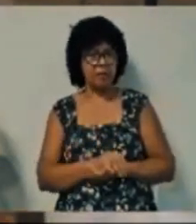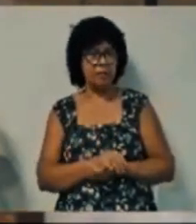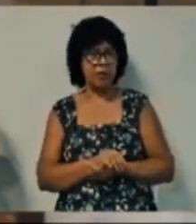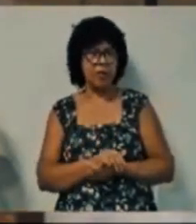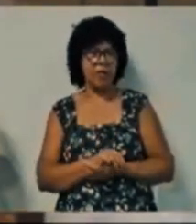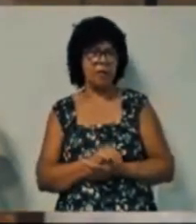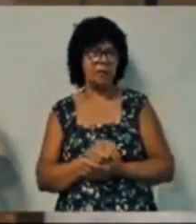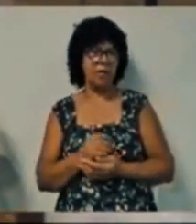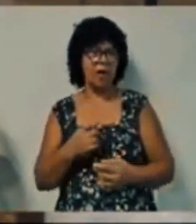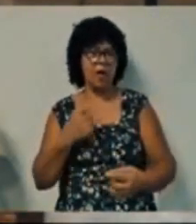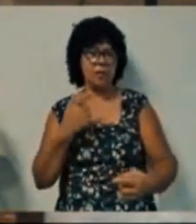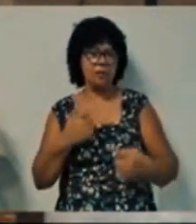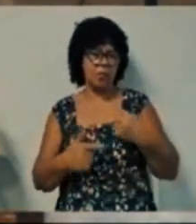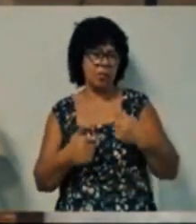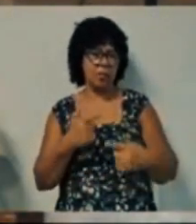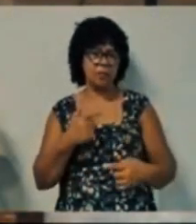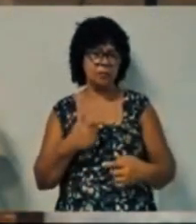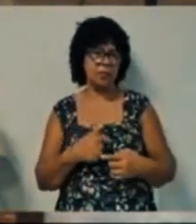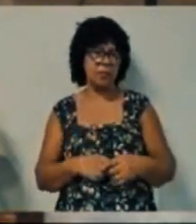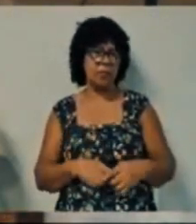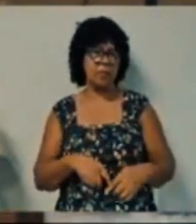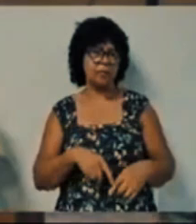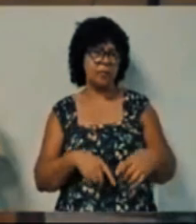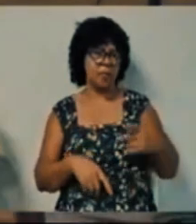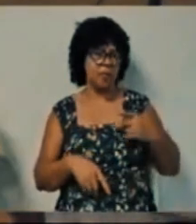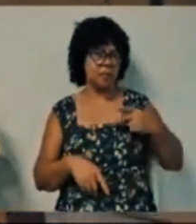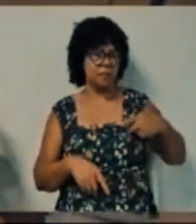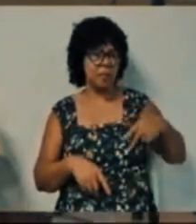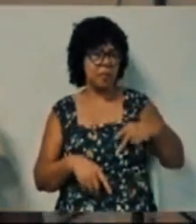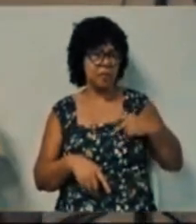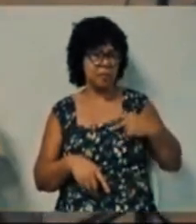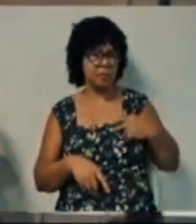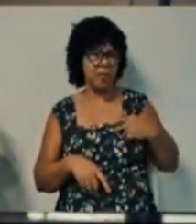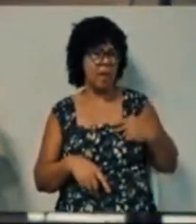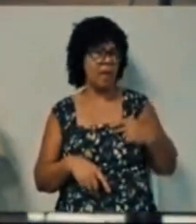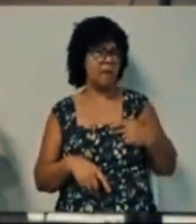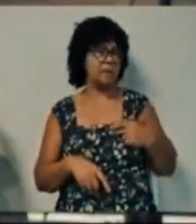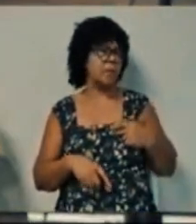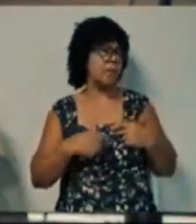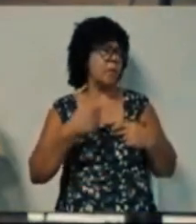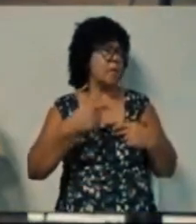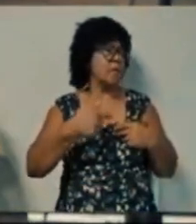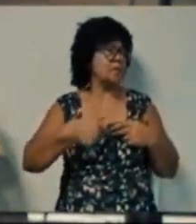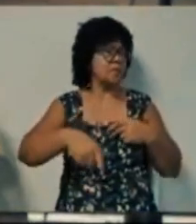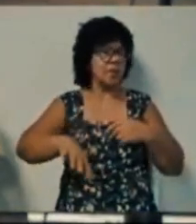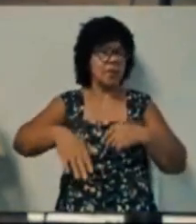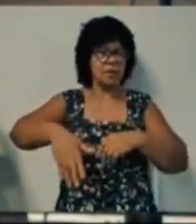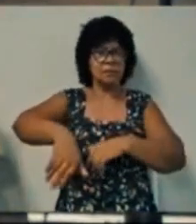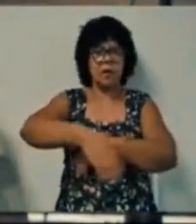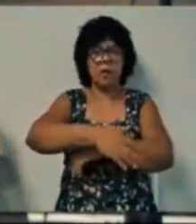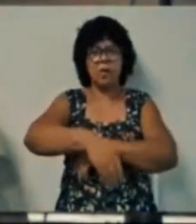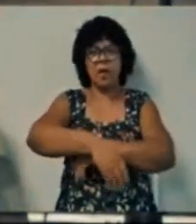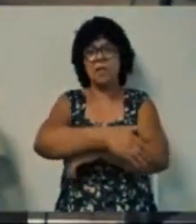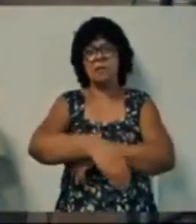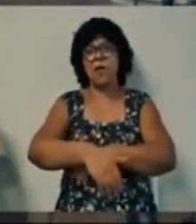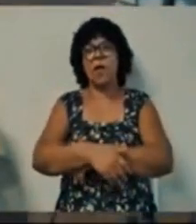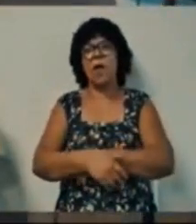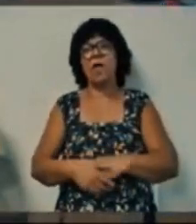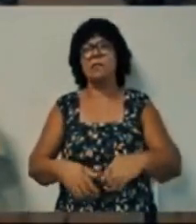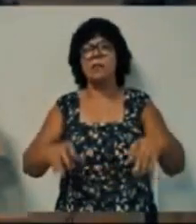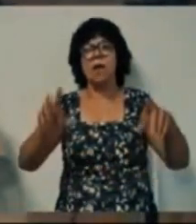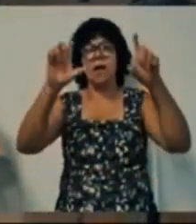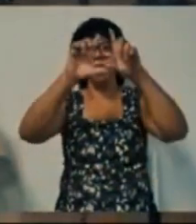Não sei o que aconteceu. Vamos fazer. E fizeram, irmãos. Foram para a rua, botaram